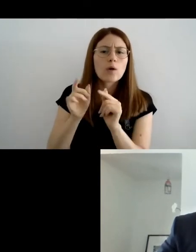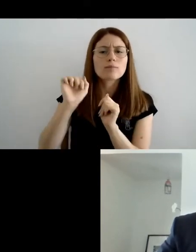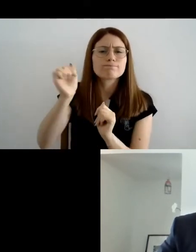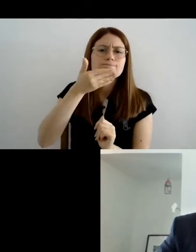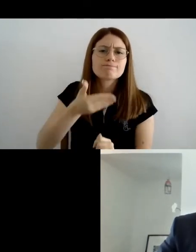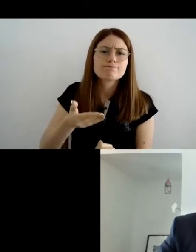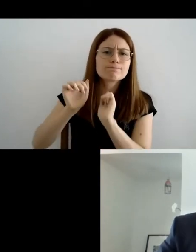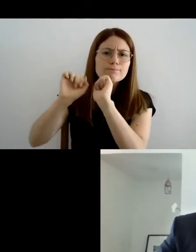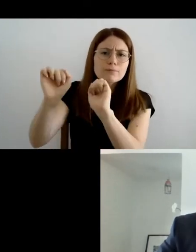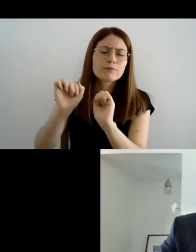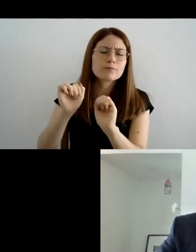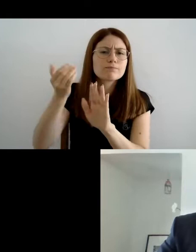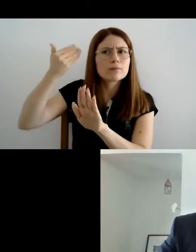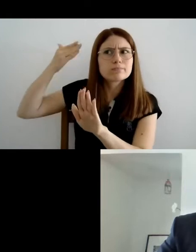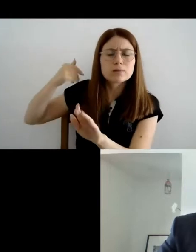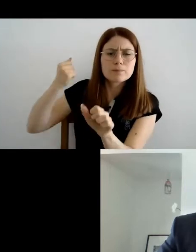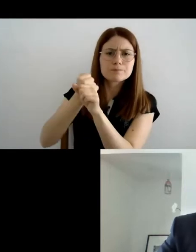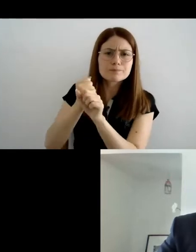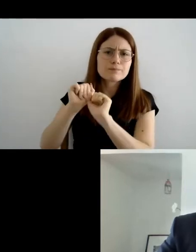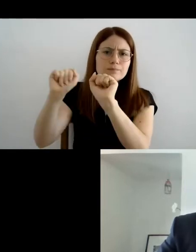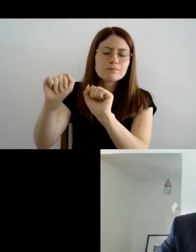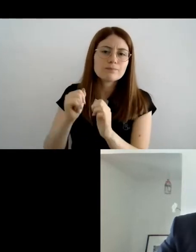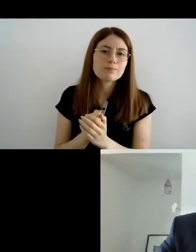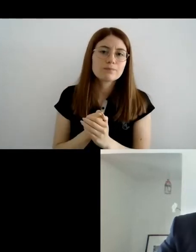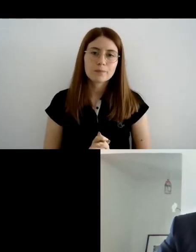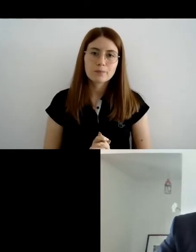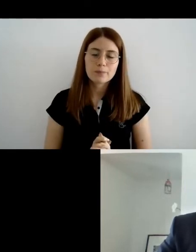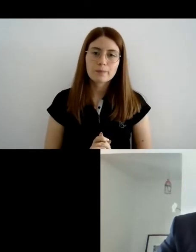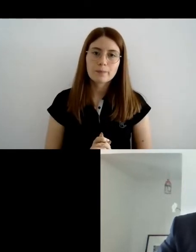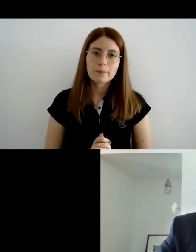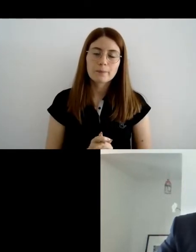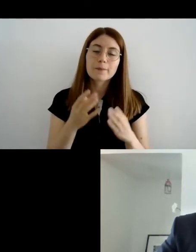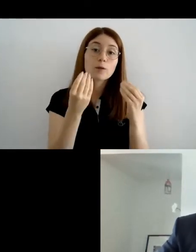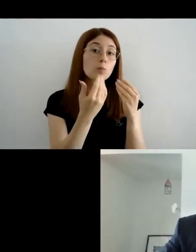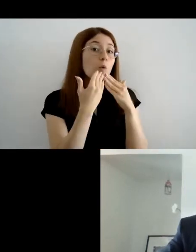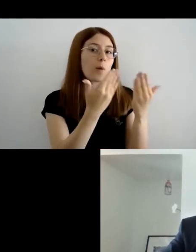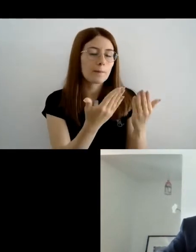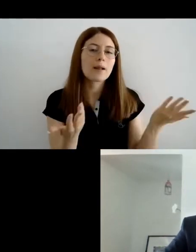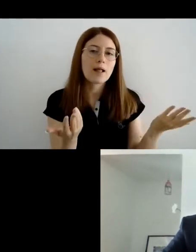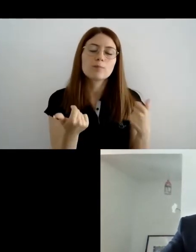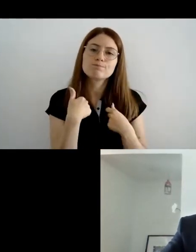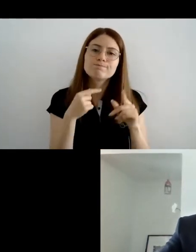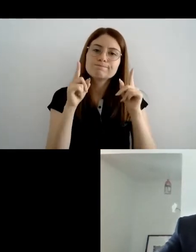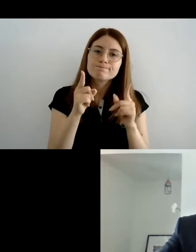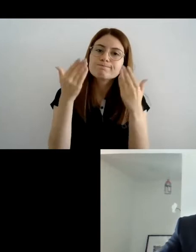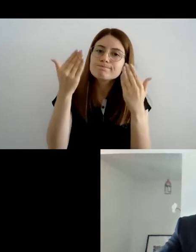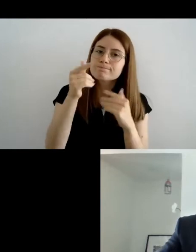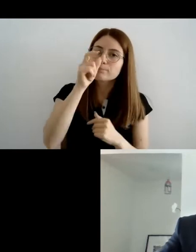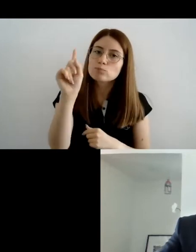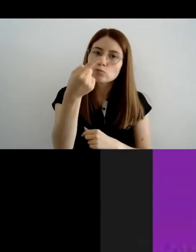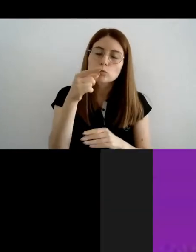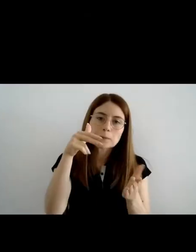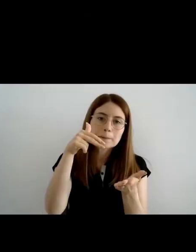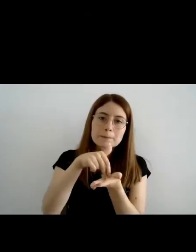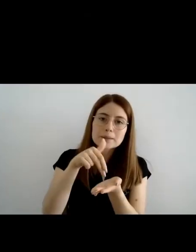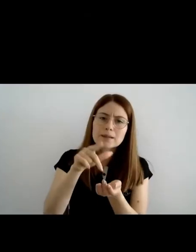e o seu histórico, até um período de até 10 minutos. Muito obrigado. Começo por cumprimentar todos os presentes e felicitar